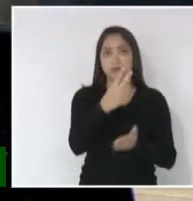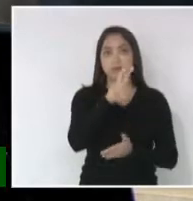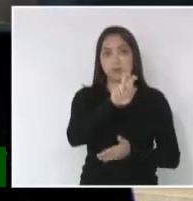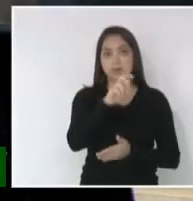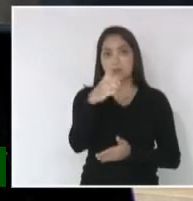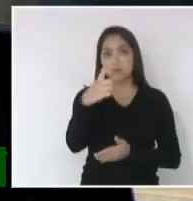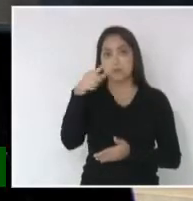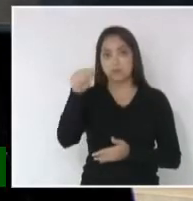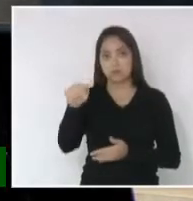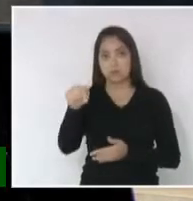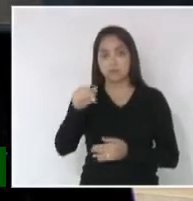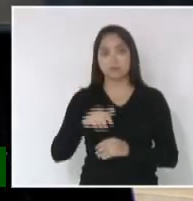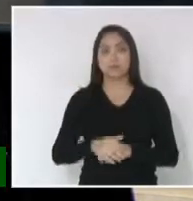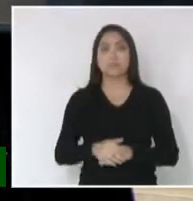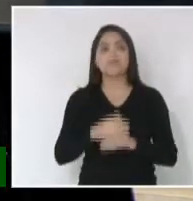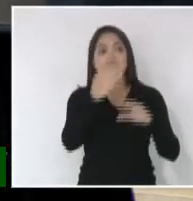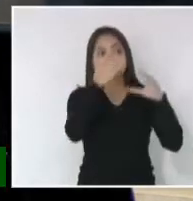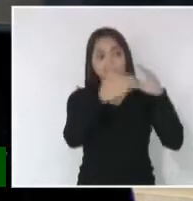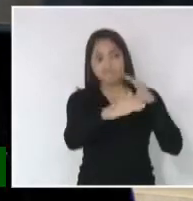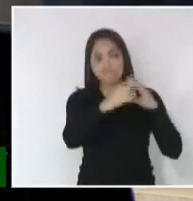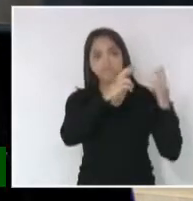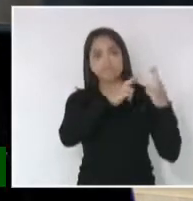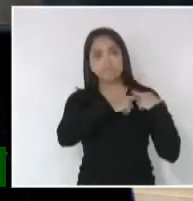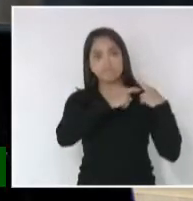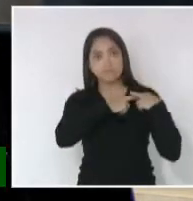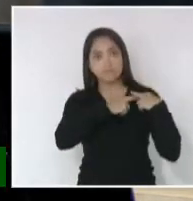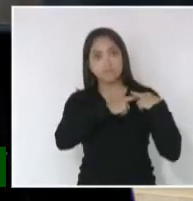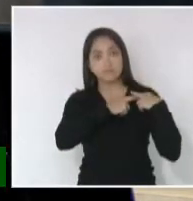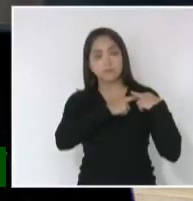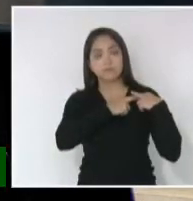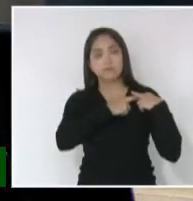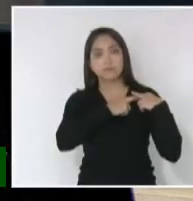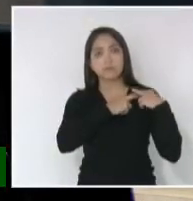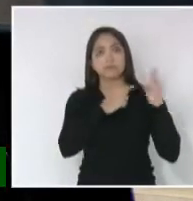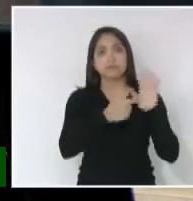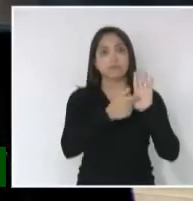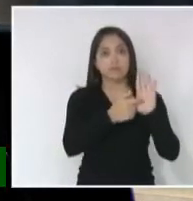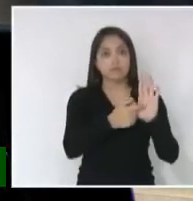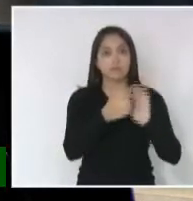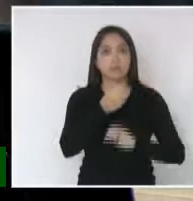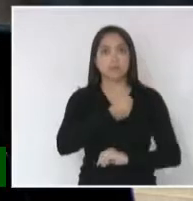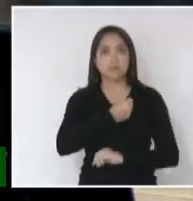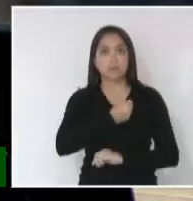e comunicou que encaminhará aos destinatários a indicação número